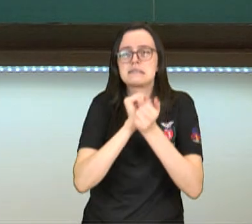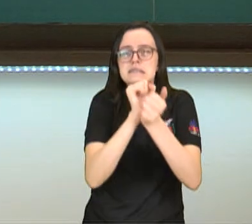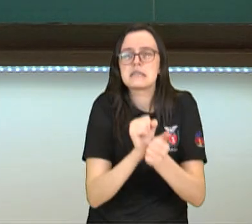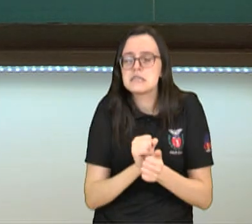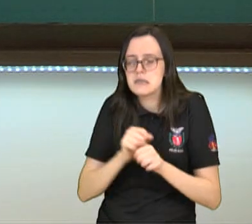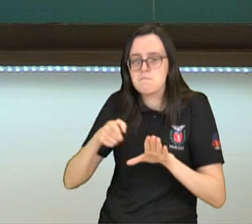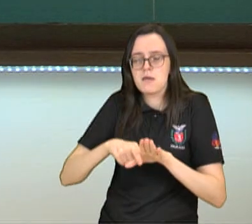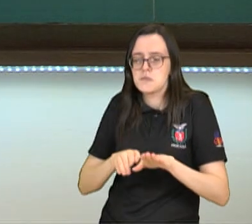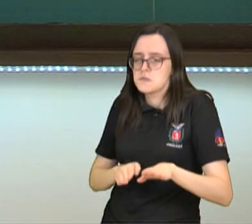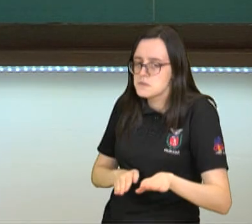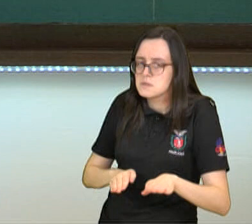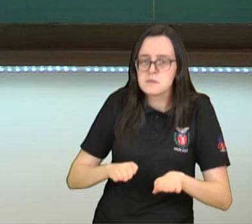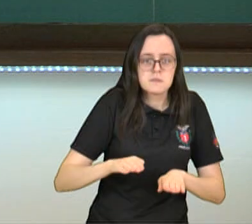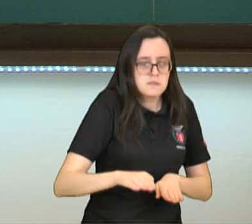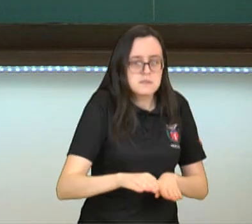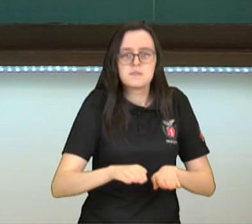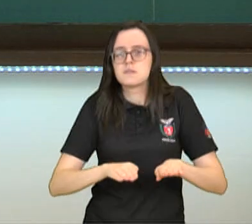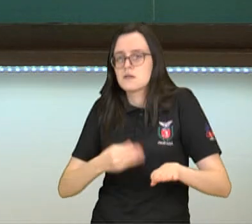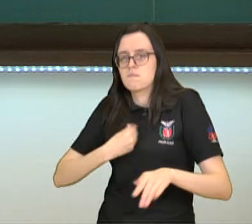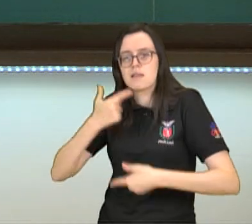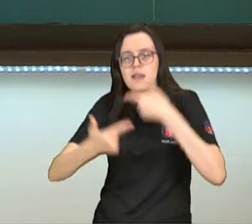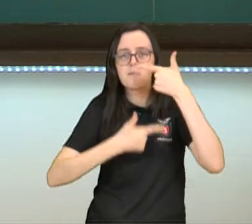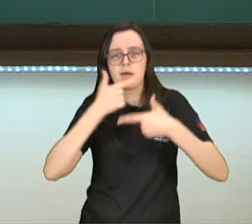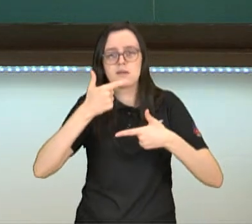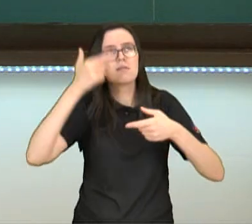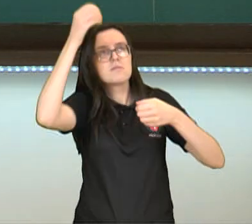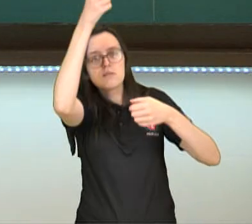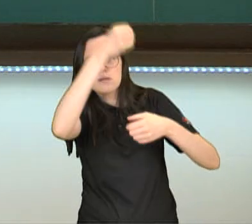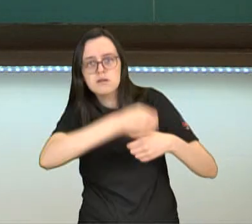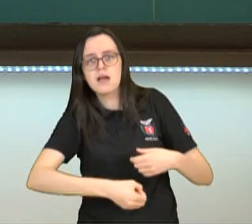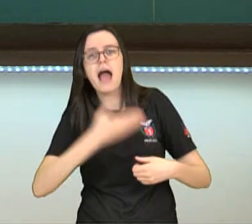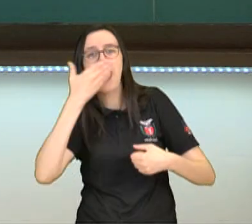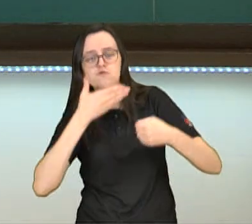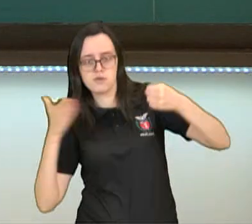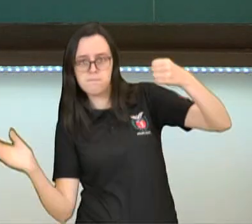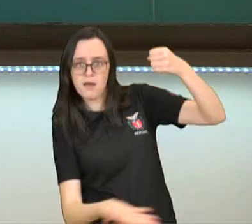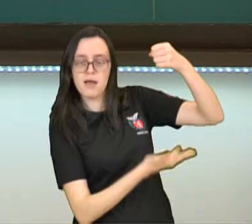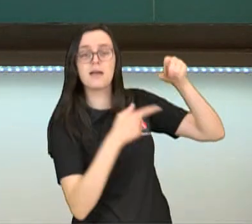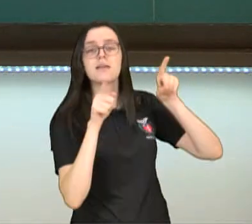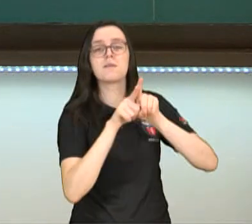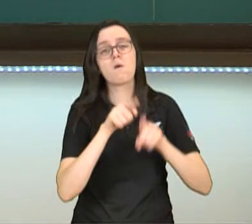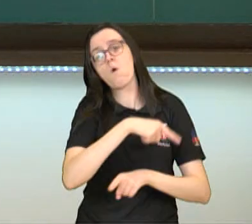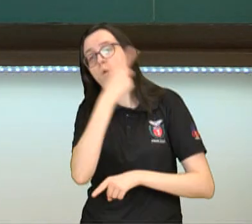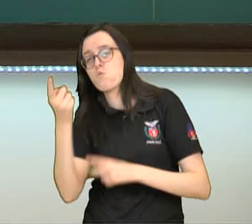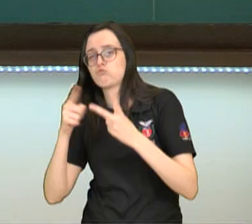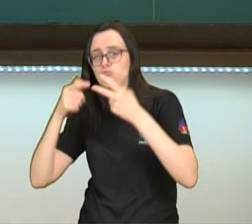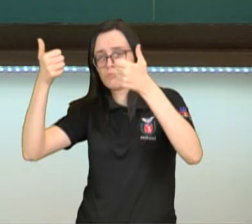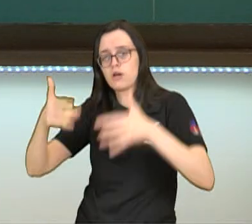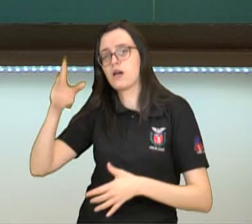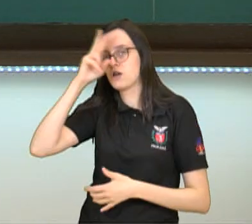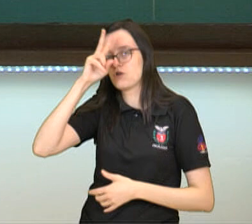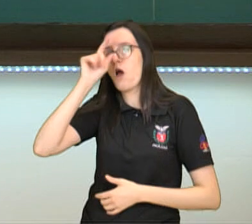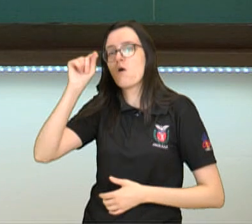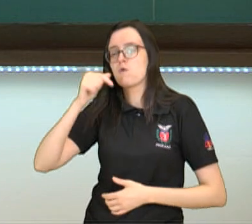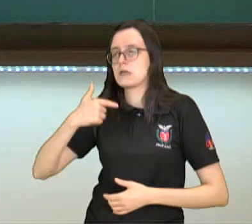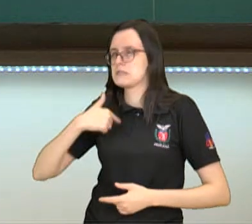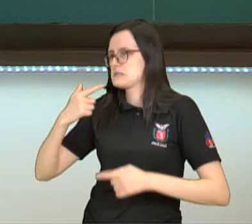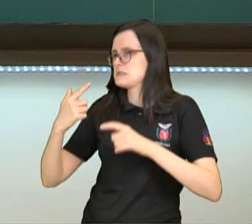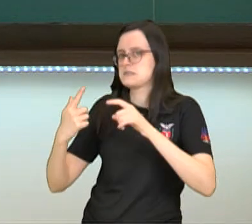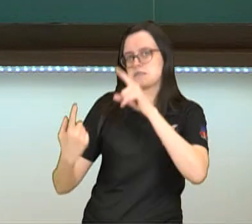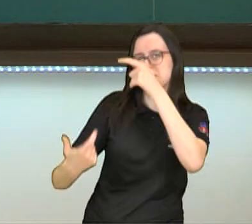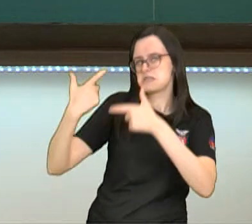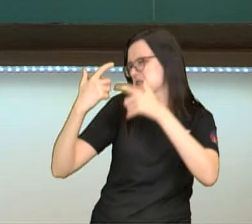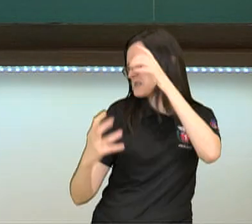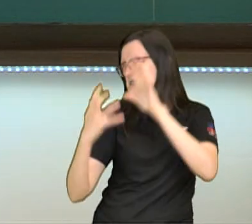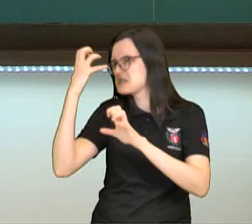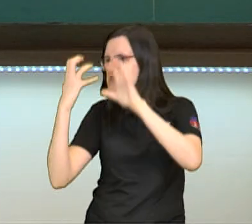pelos escravos enquanto eles cortavam a cana, a outra versão que seria sobre um herói dominicano ferido em combate, que começou a